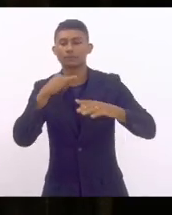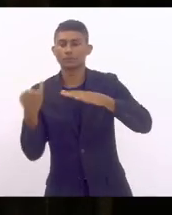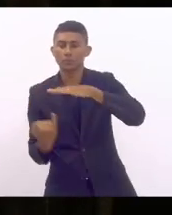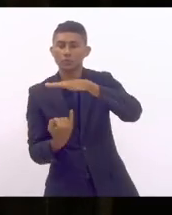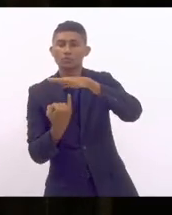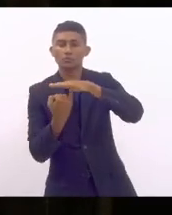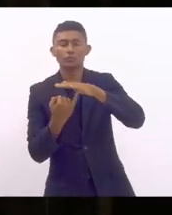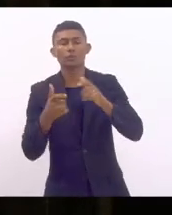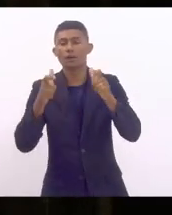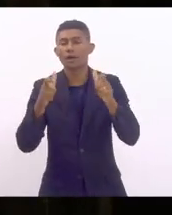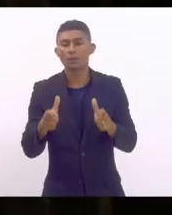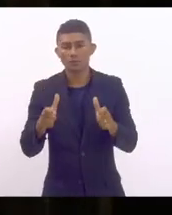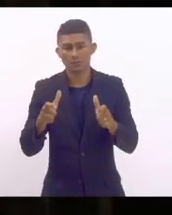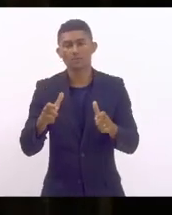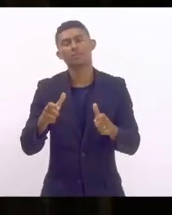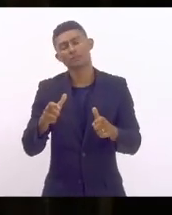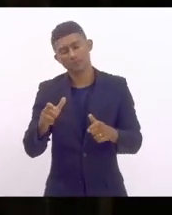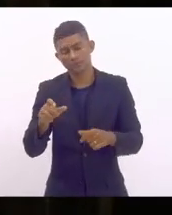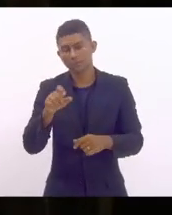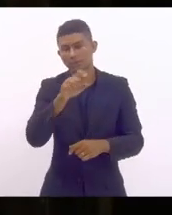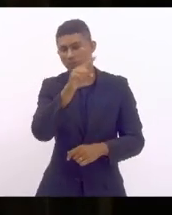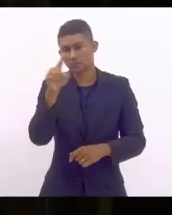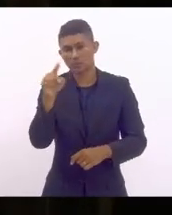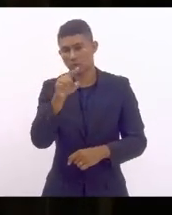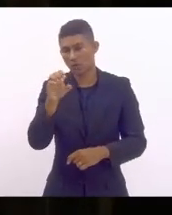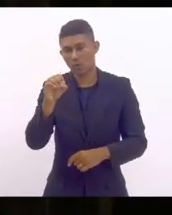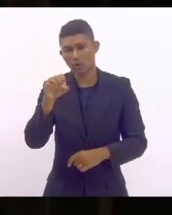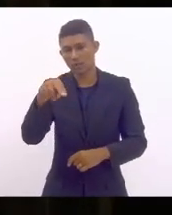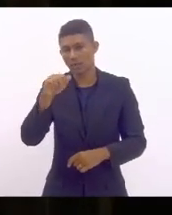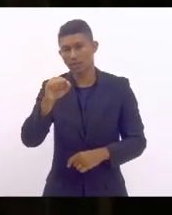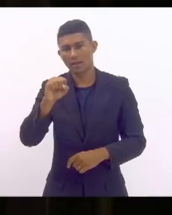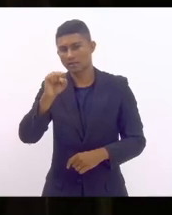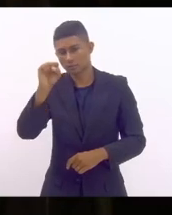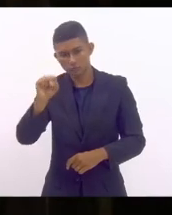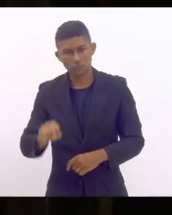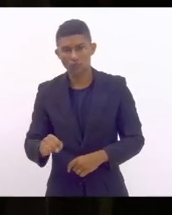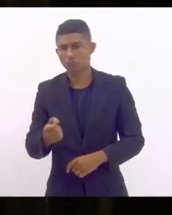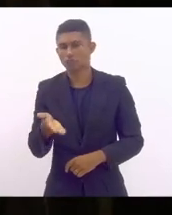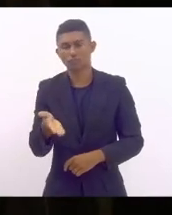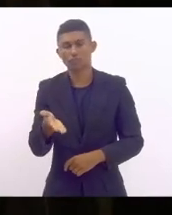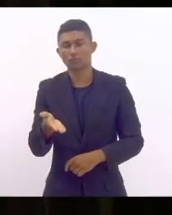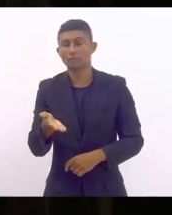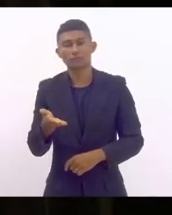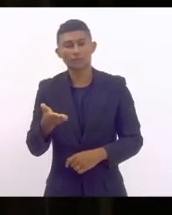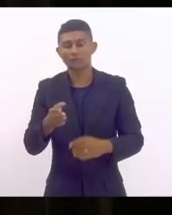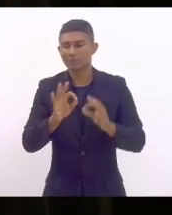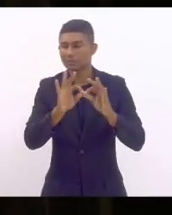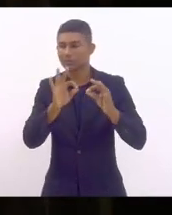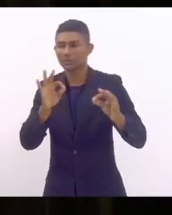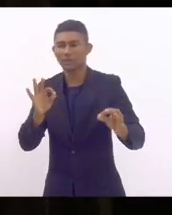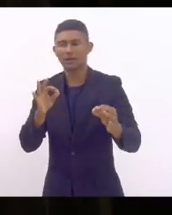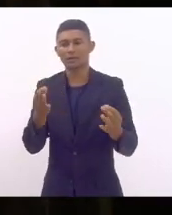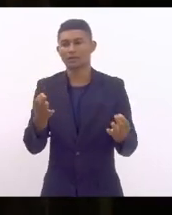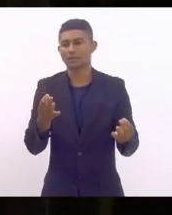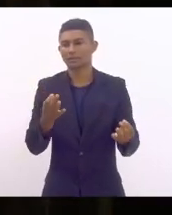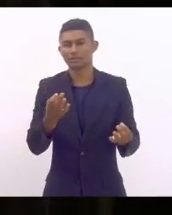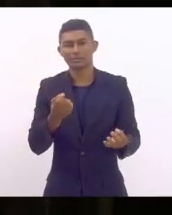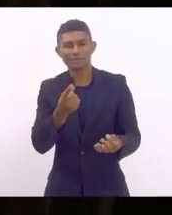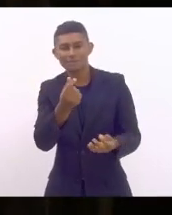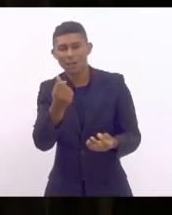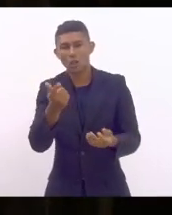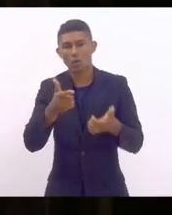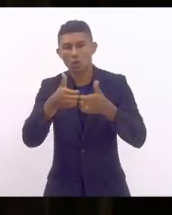fica na zona sul do Rio e a distância o transporte o valor das passagens tudo isso